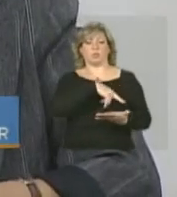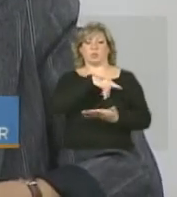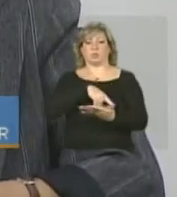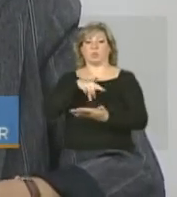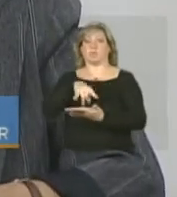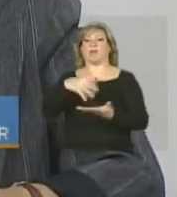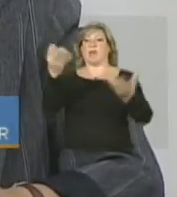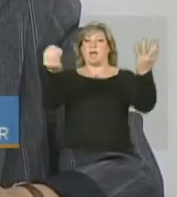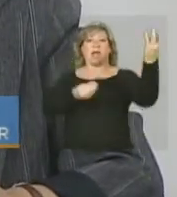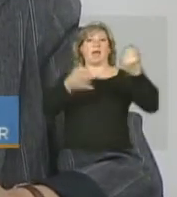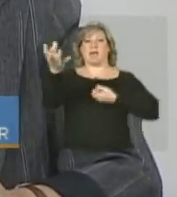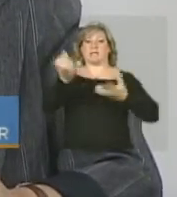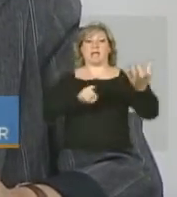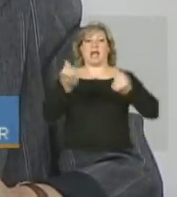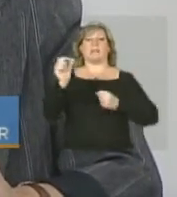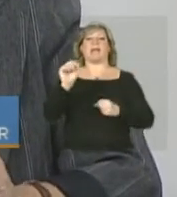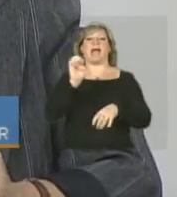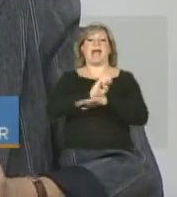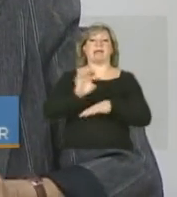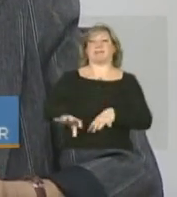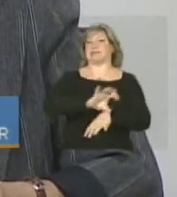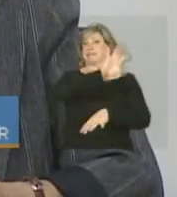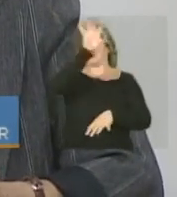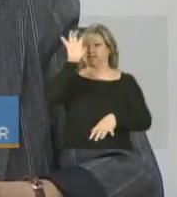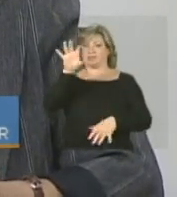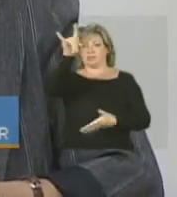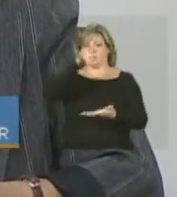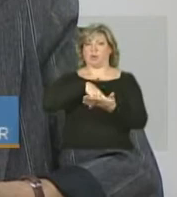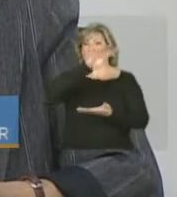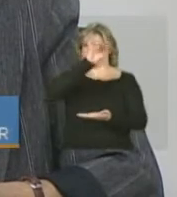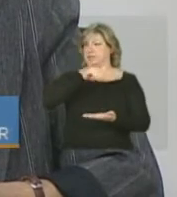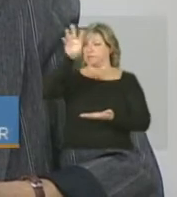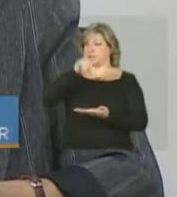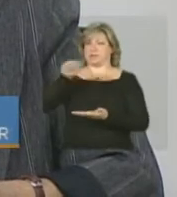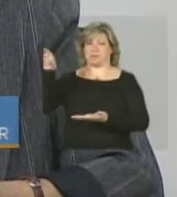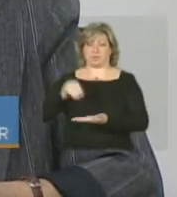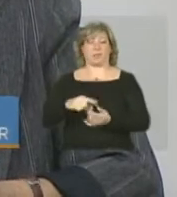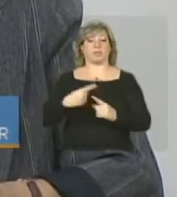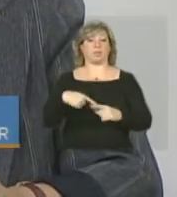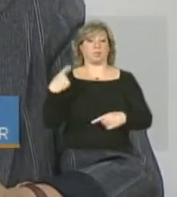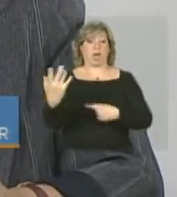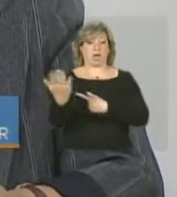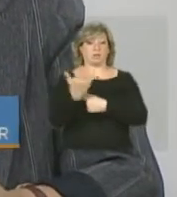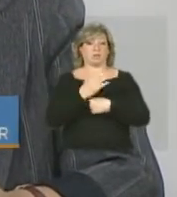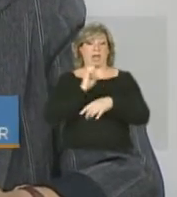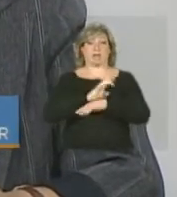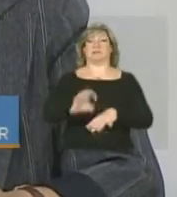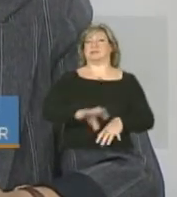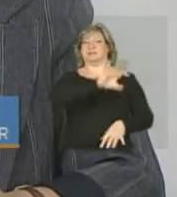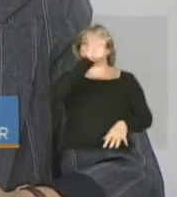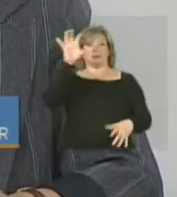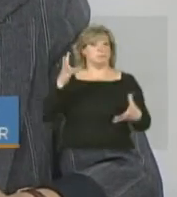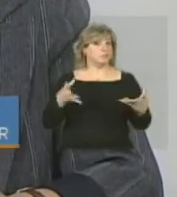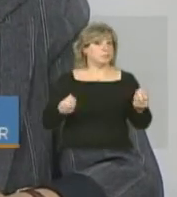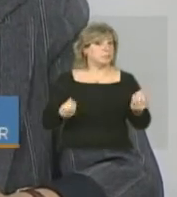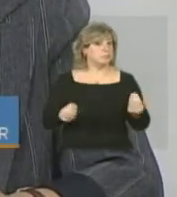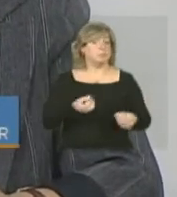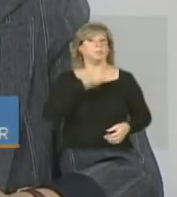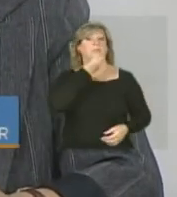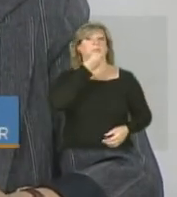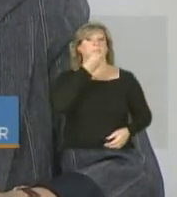recebemos dos estados, porque quero também aqui realçar que as contribuições que chegaram dos estados são muito